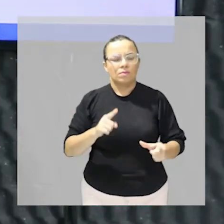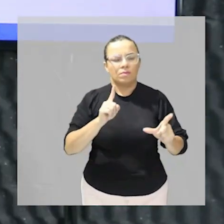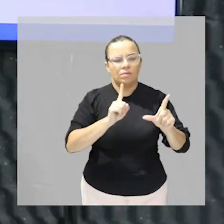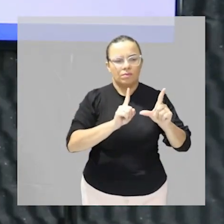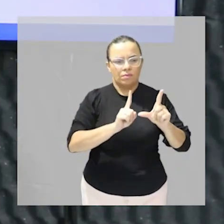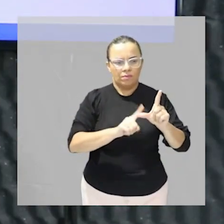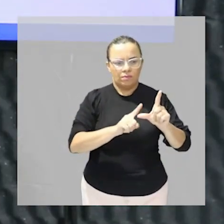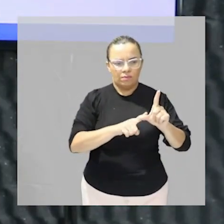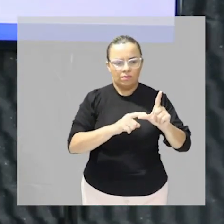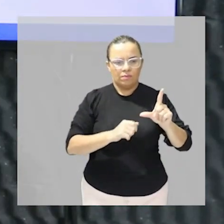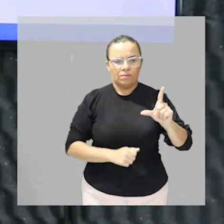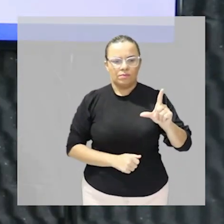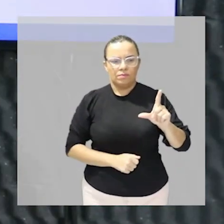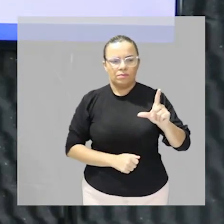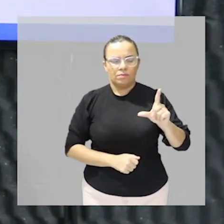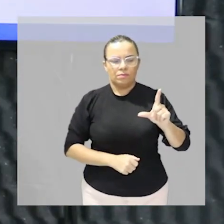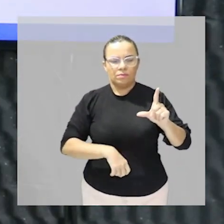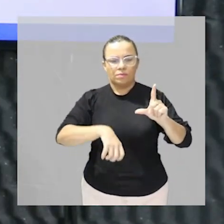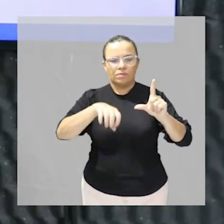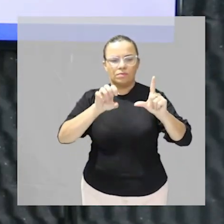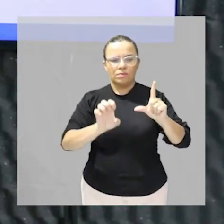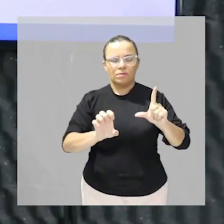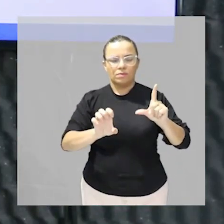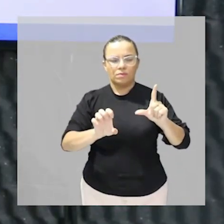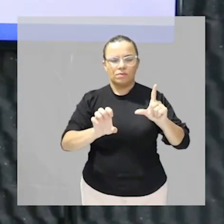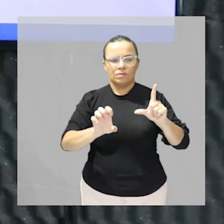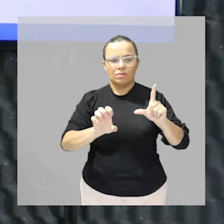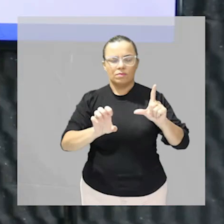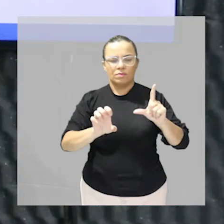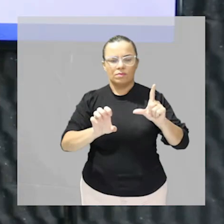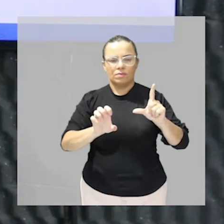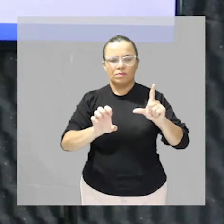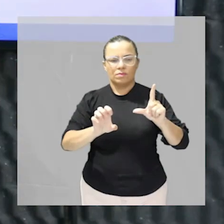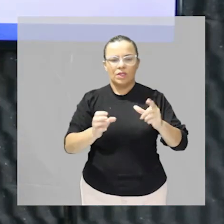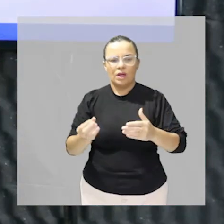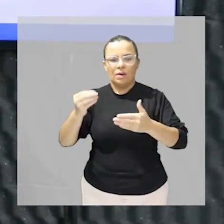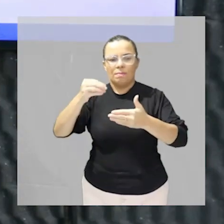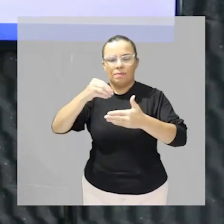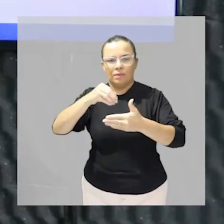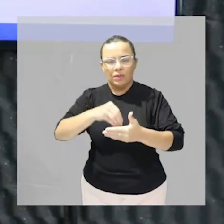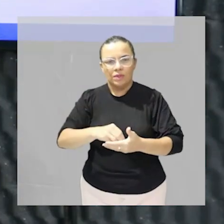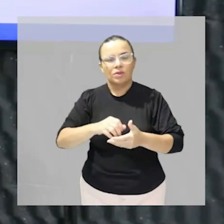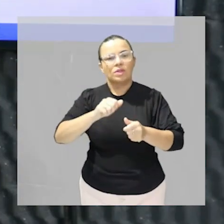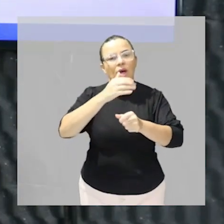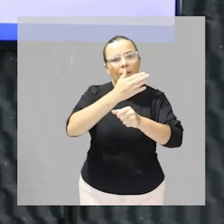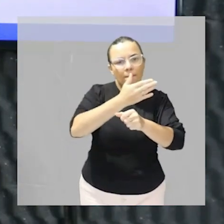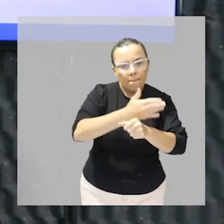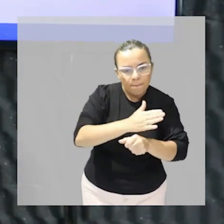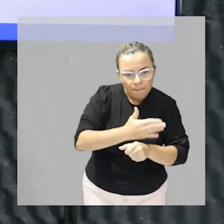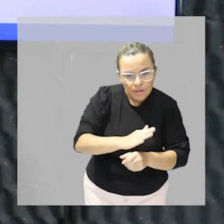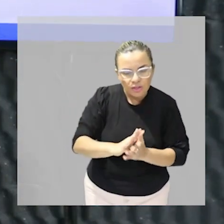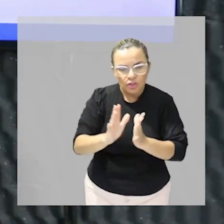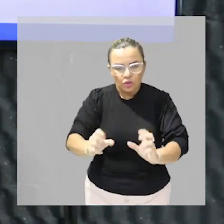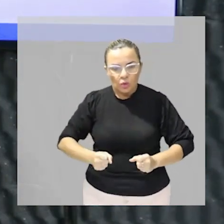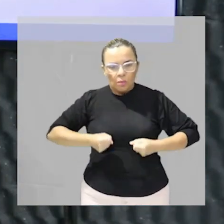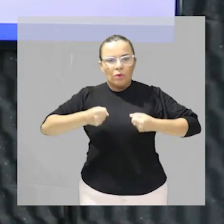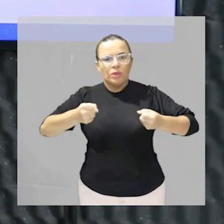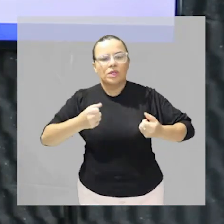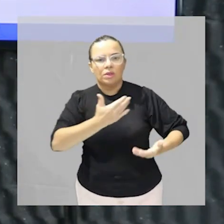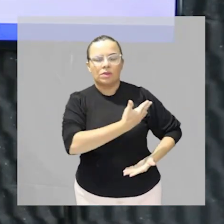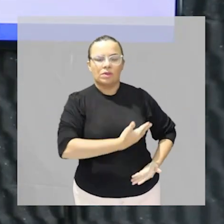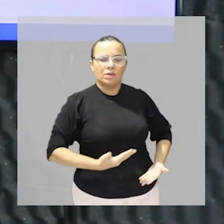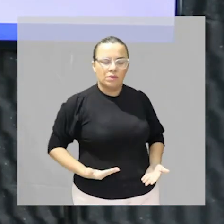a participação no exercício do poder. Como nós falamos, essa democracia ela é direta. O